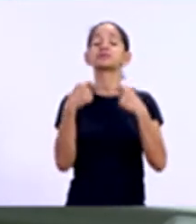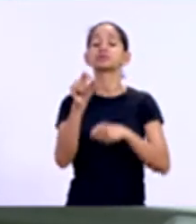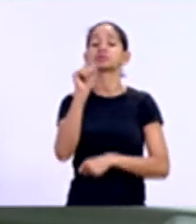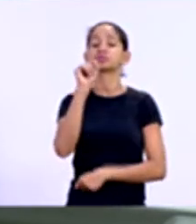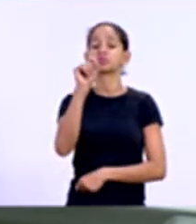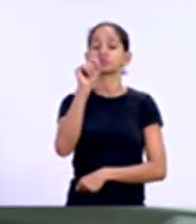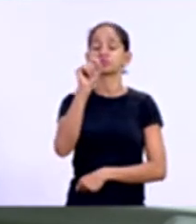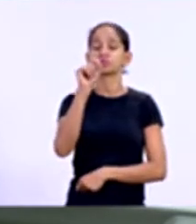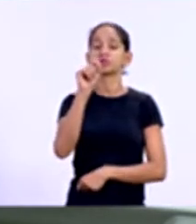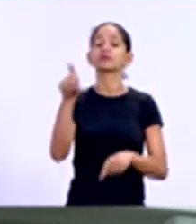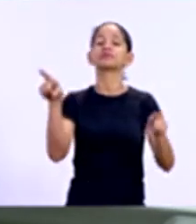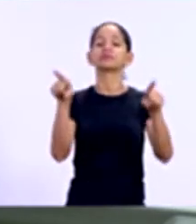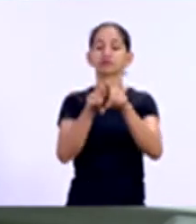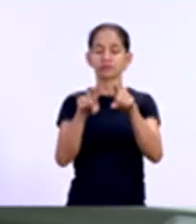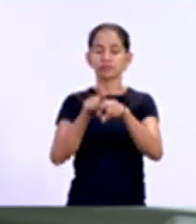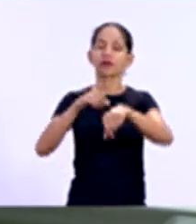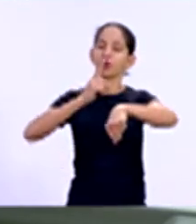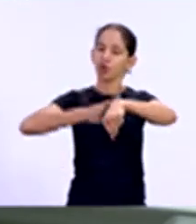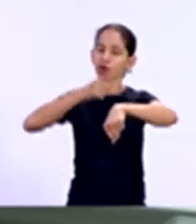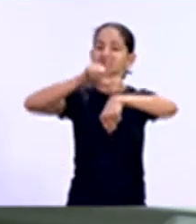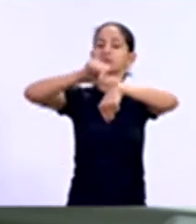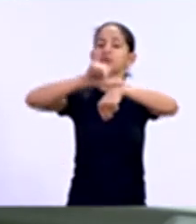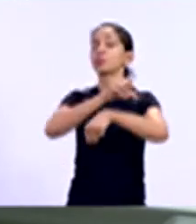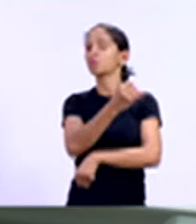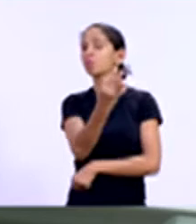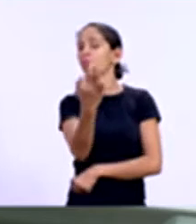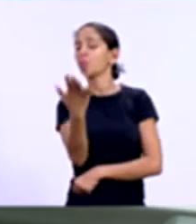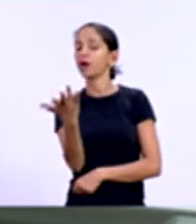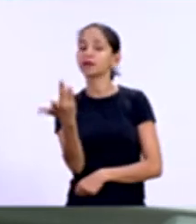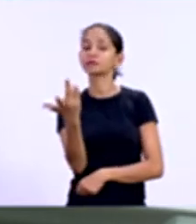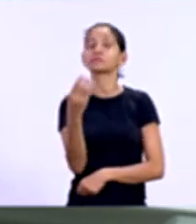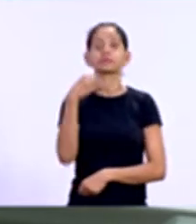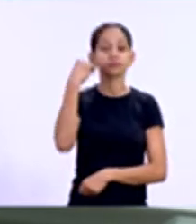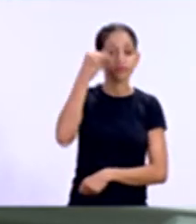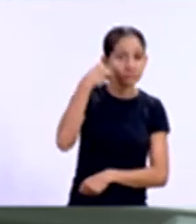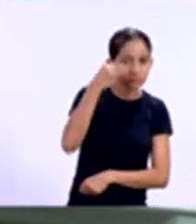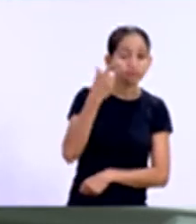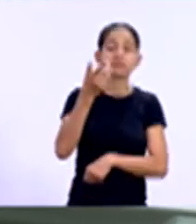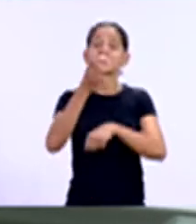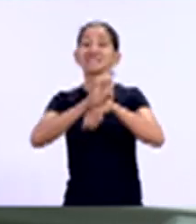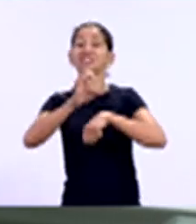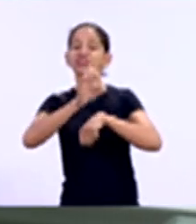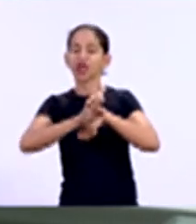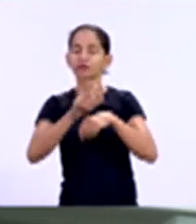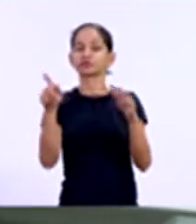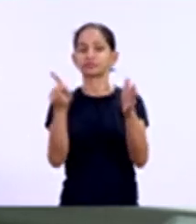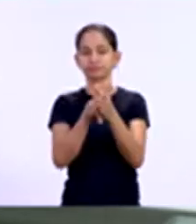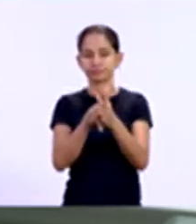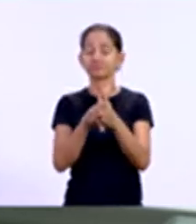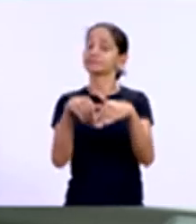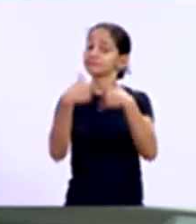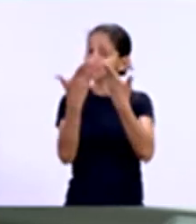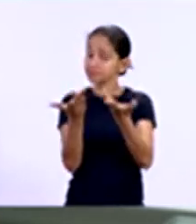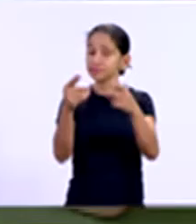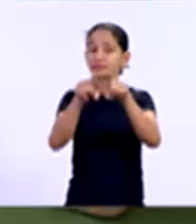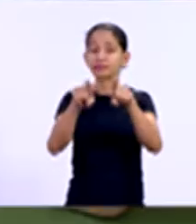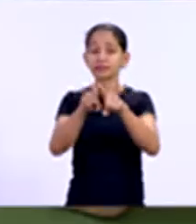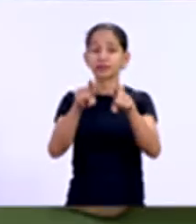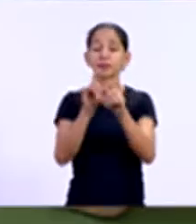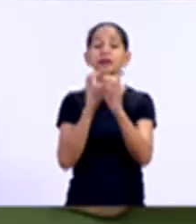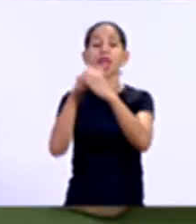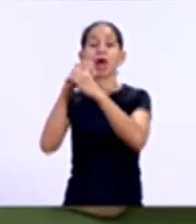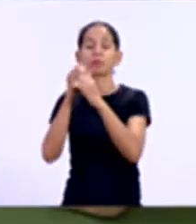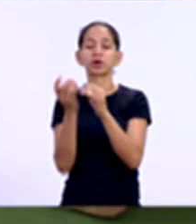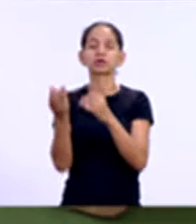uma certa carga horária de estágio e de laboratório. Então, veja só, né, professor, que interessante isso